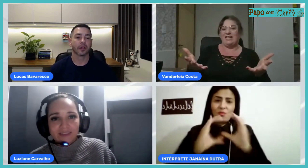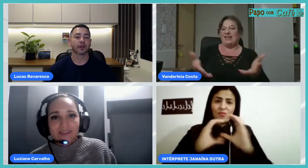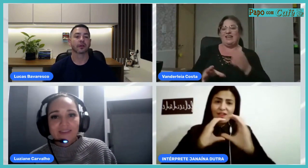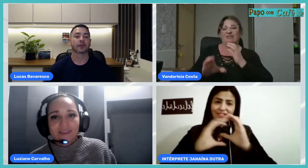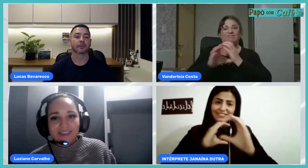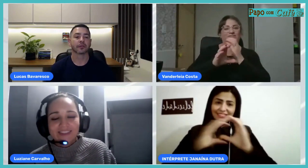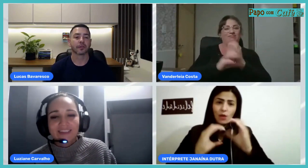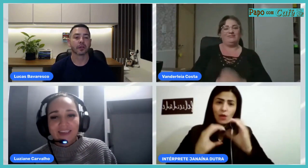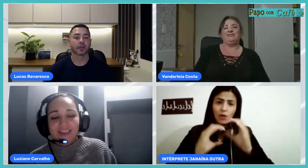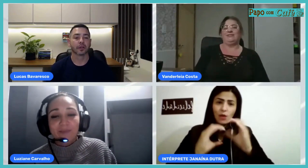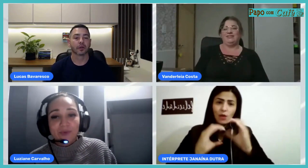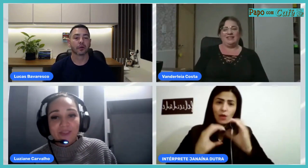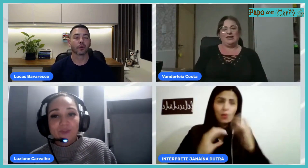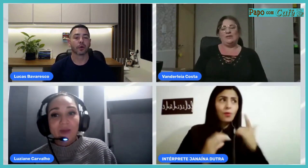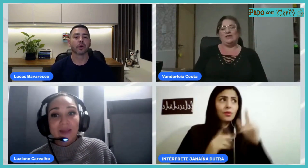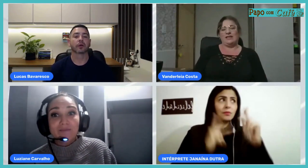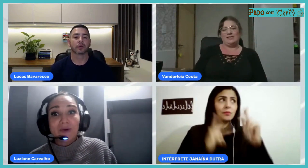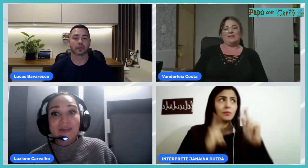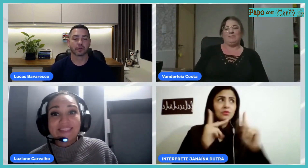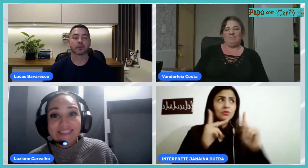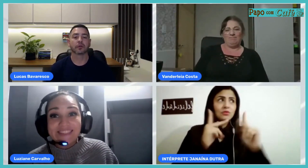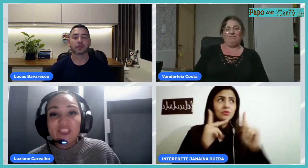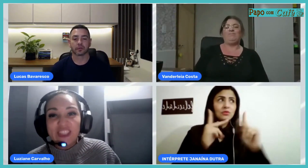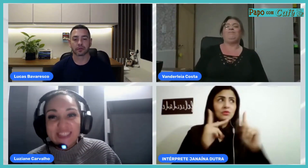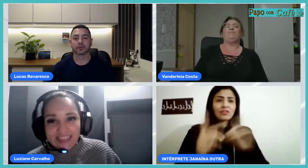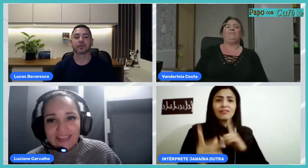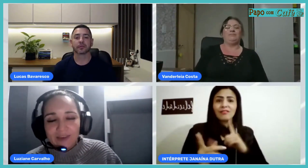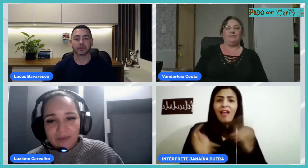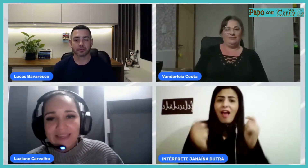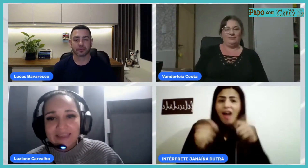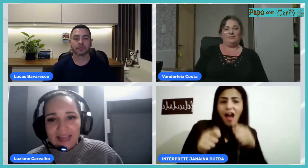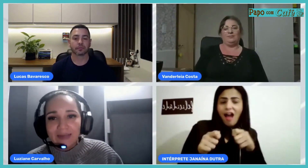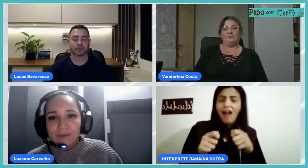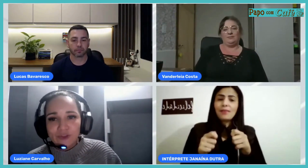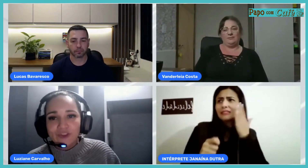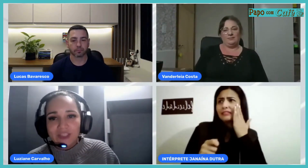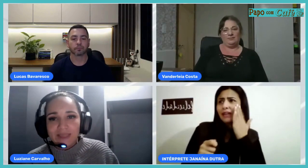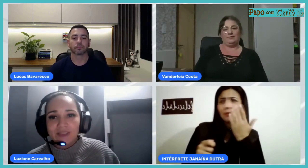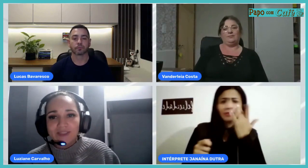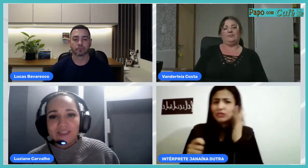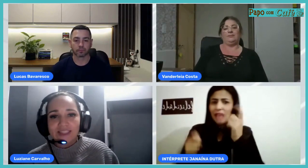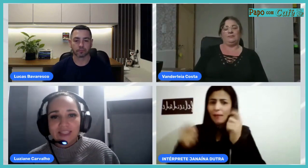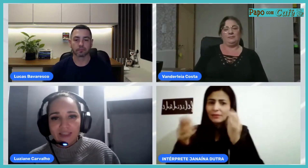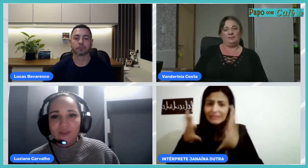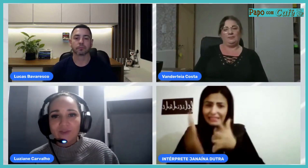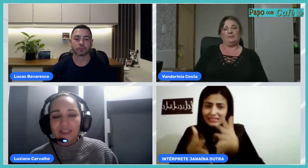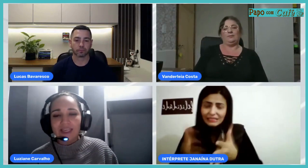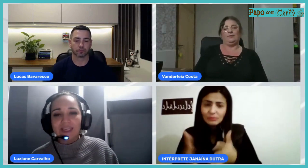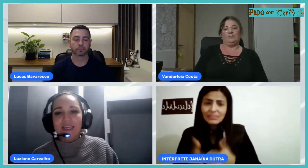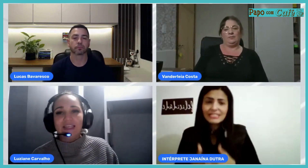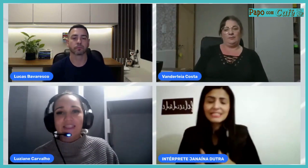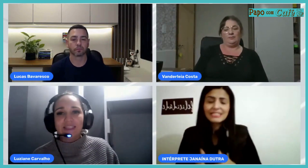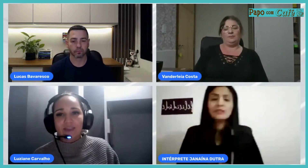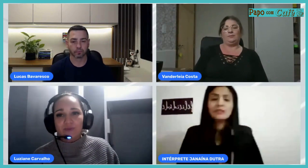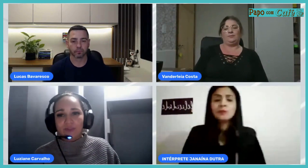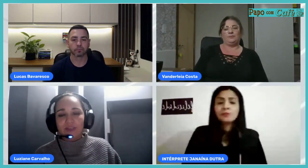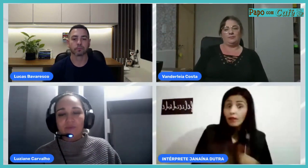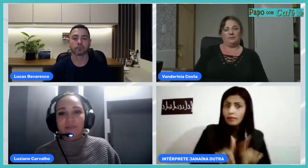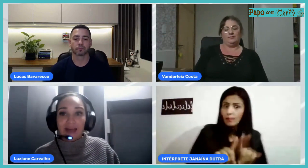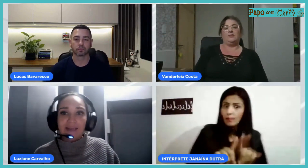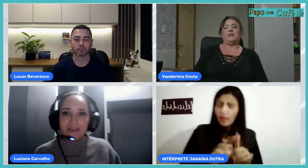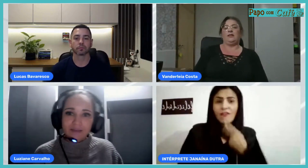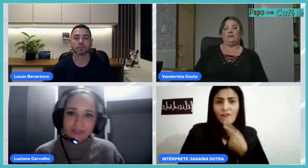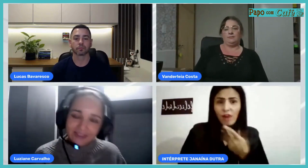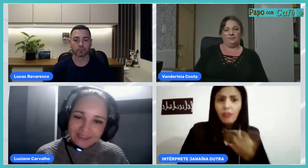Se não tem, aí... E por isso a importância de ter uma intérprete de Libras fazendo, né, essa